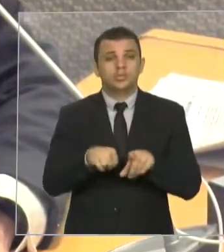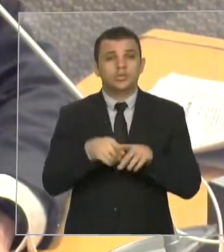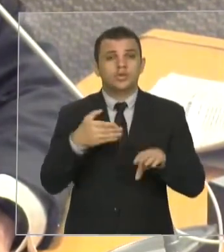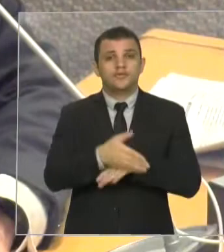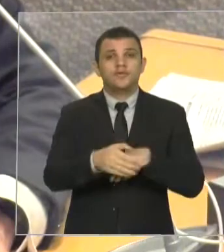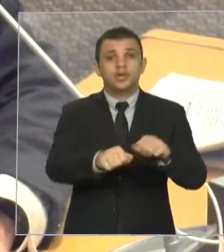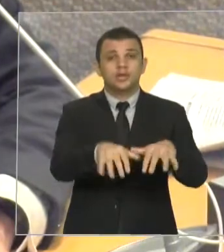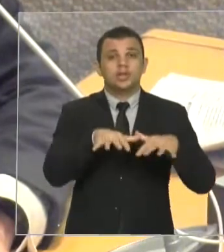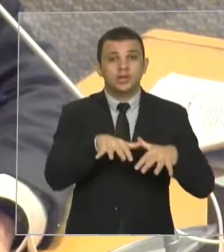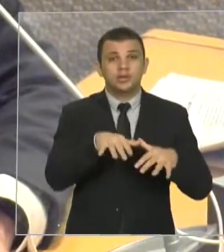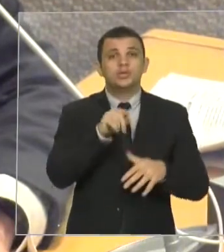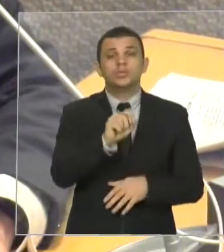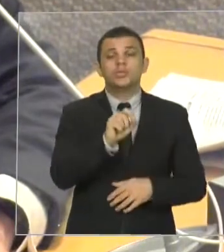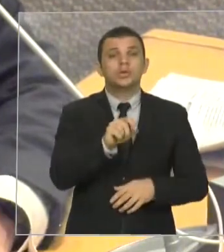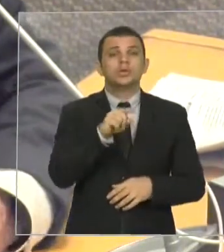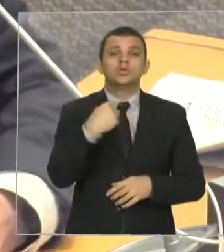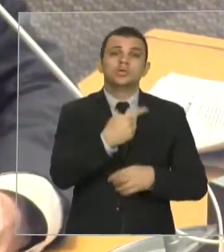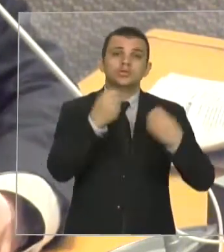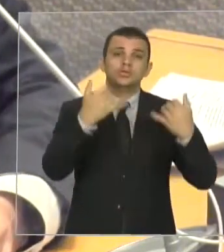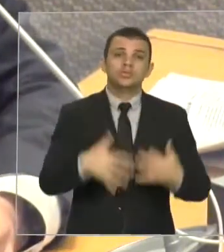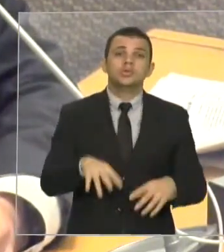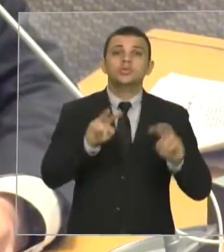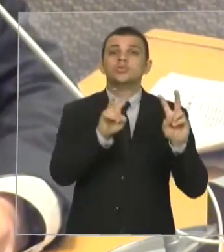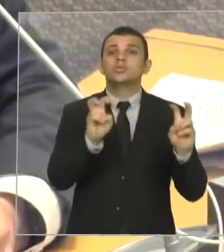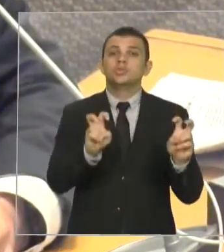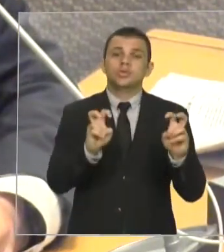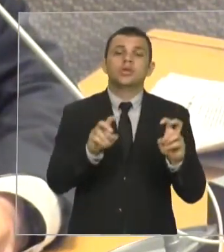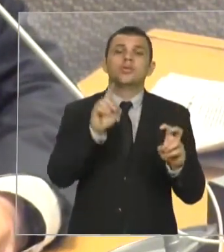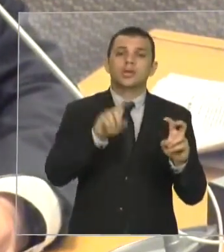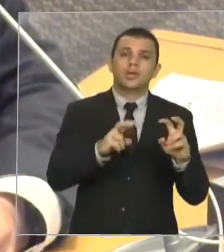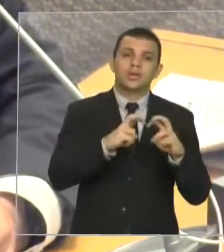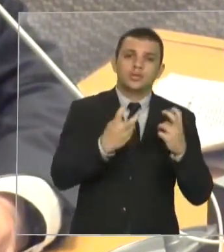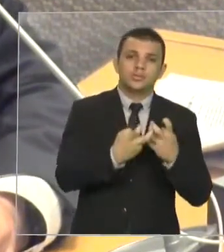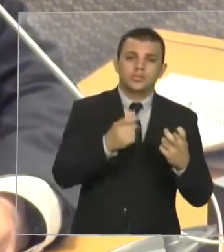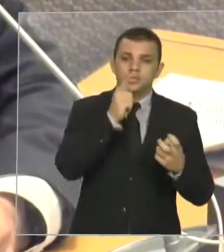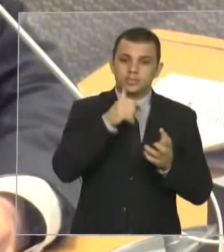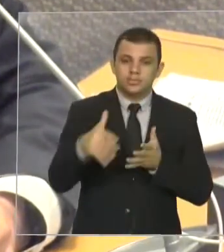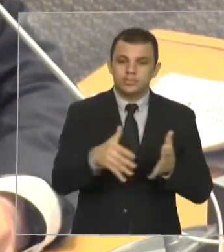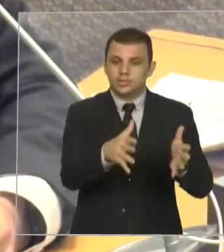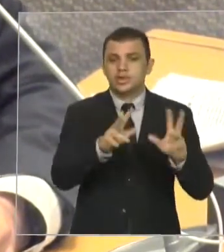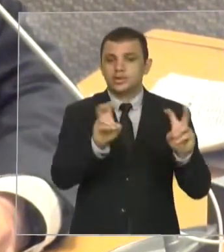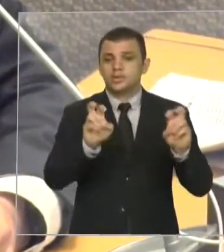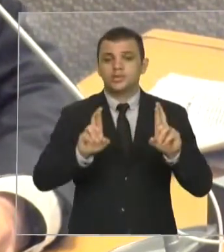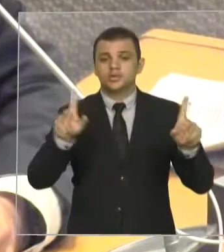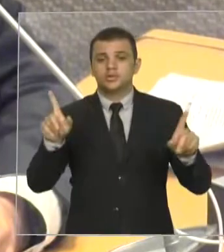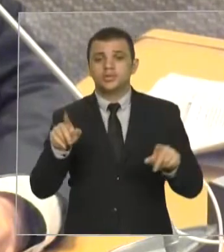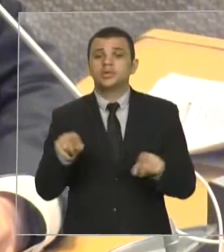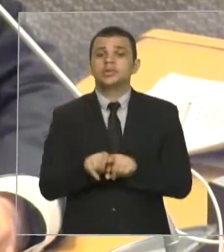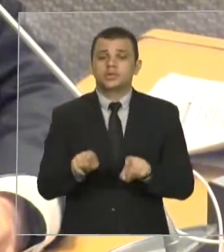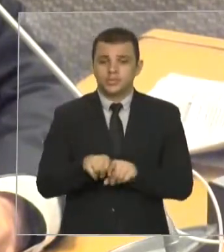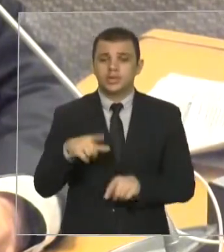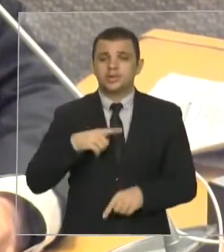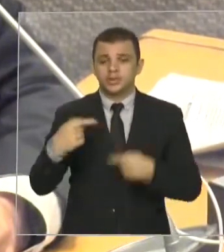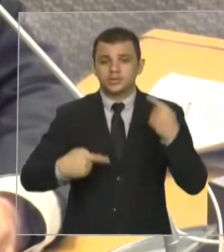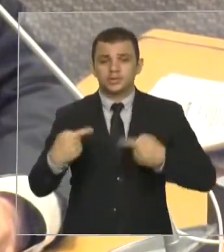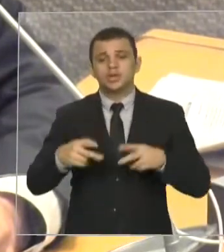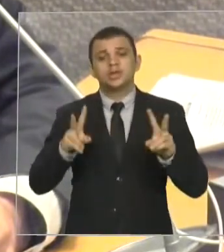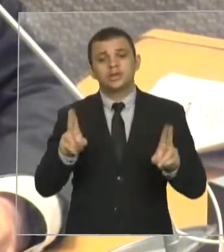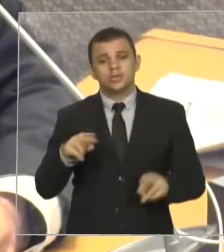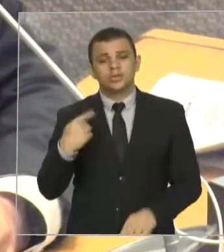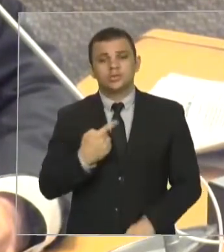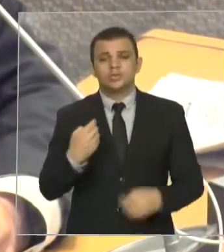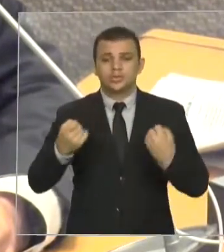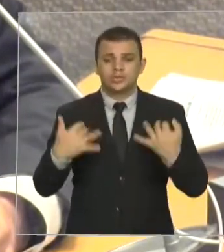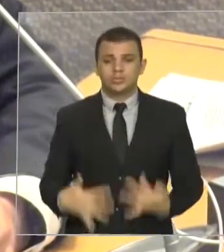que é um outro assunto, um outro tema, e que também foi discutido, como é discutido essas questões ambientais. Nós não estamos atropelando